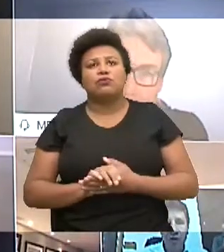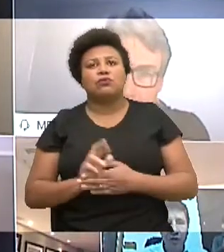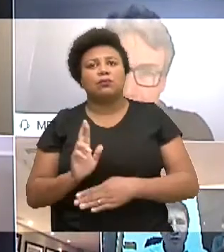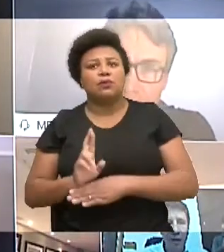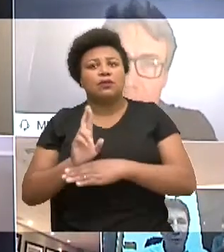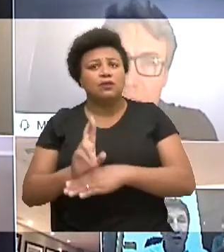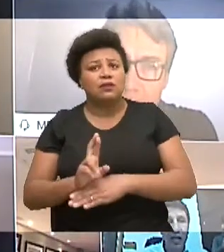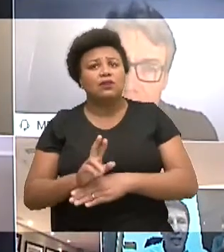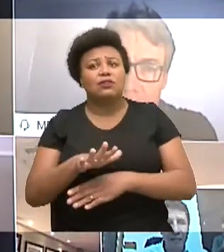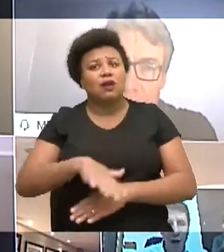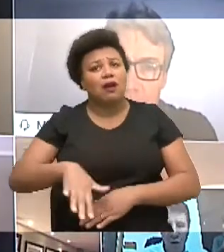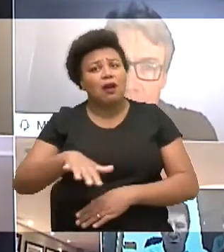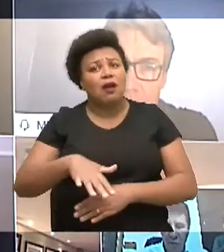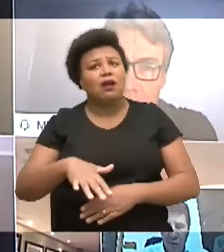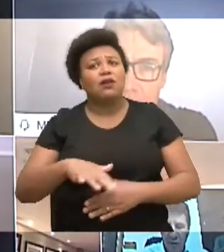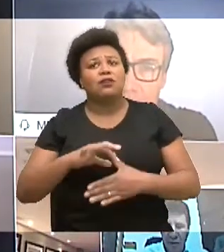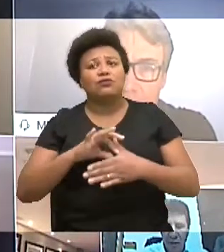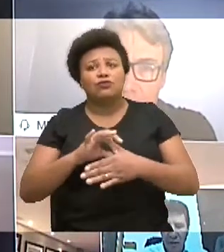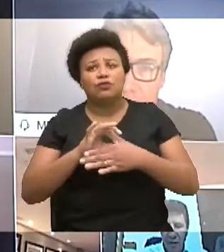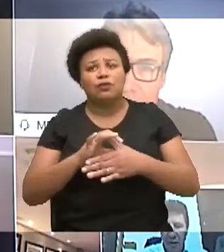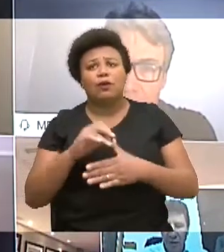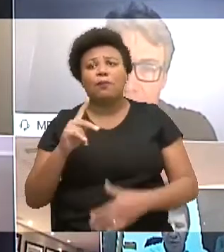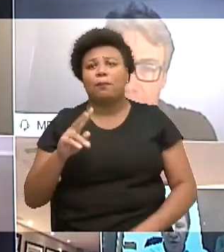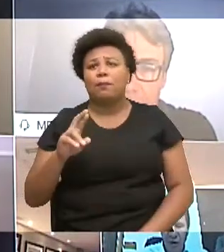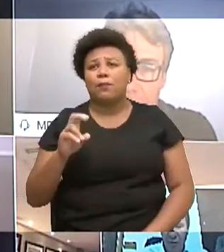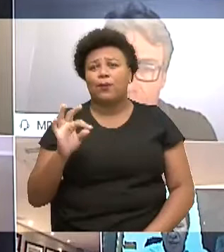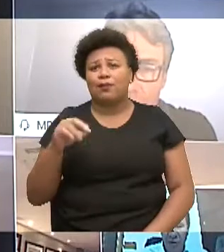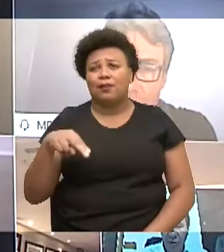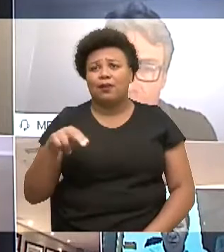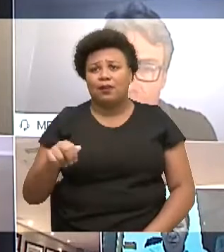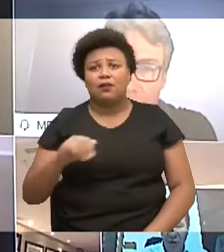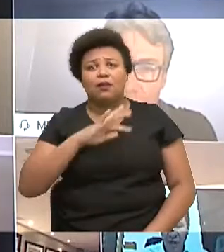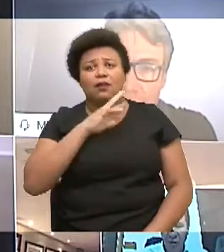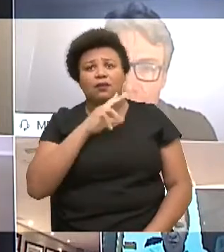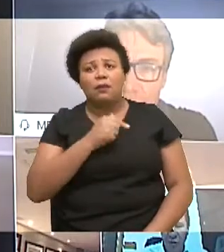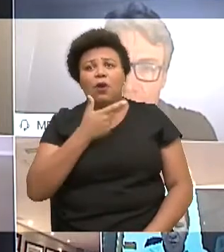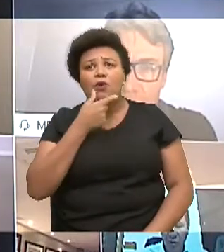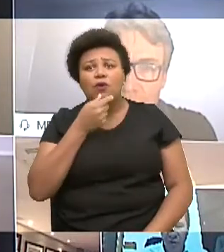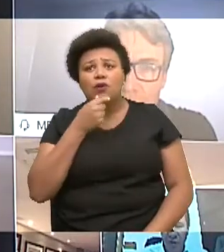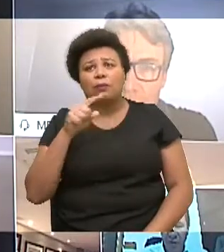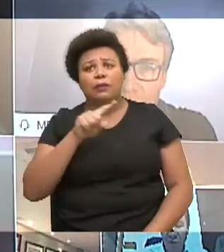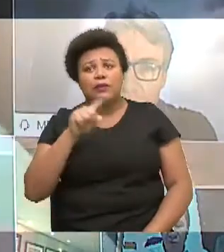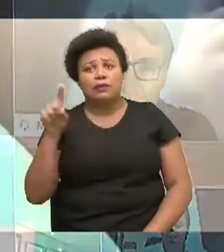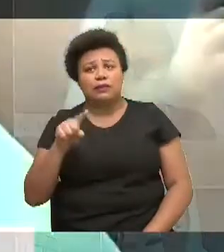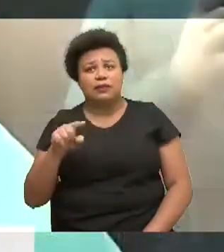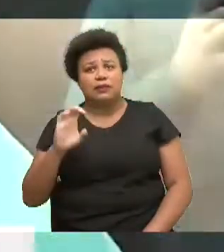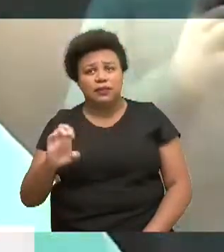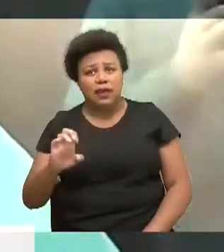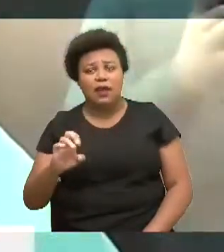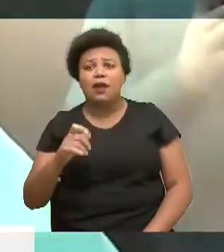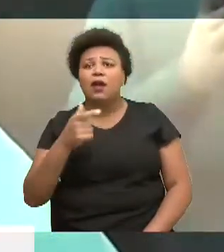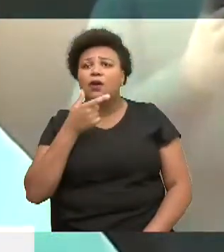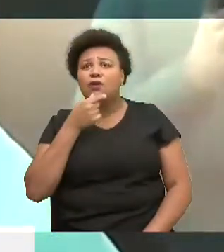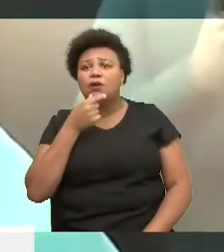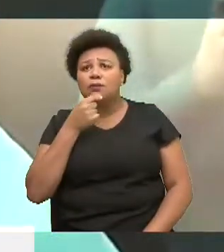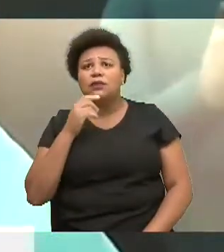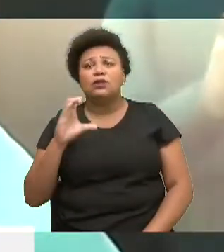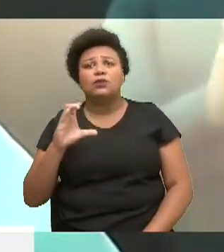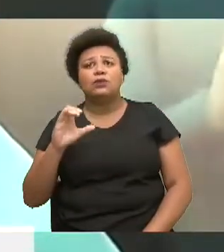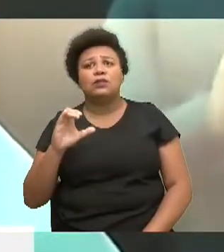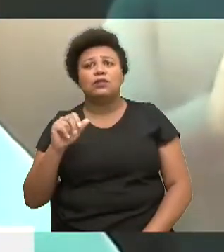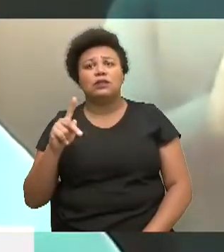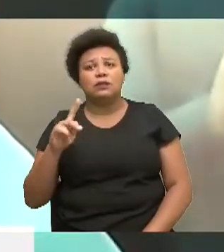dos setores produtivos da proteína animal, o Zé Roberto e o Rogério do CIPS, dos suínos,